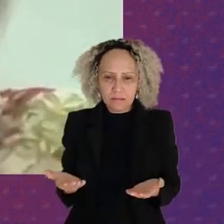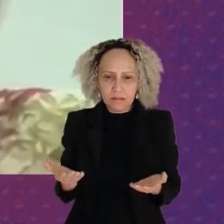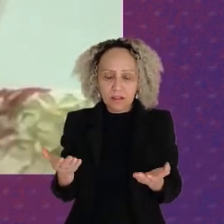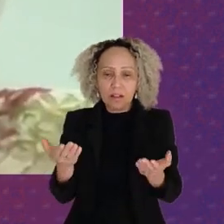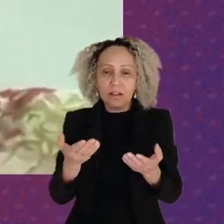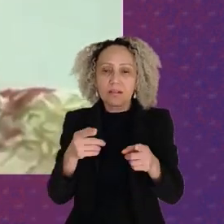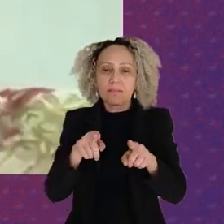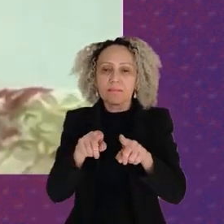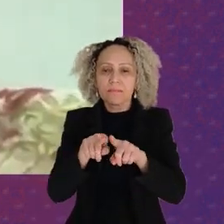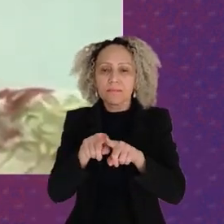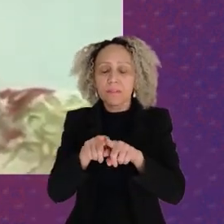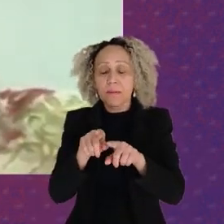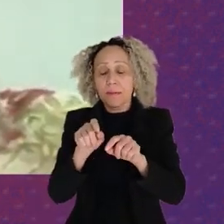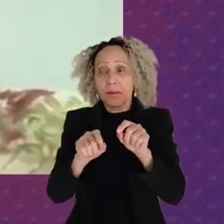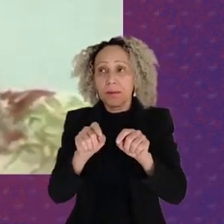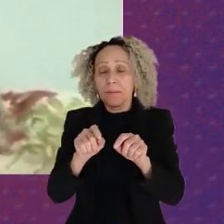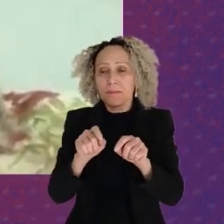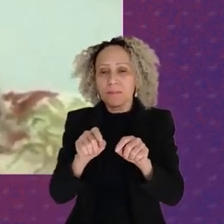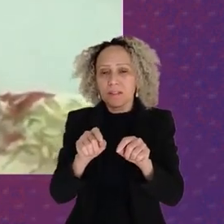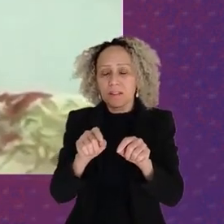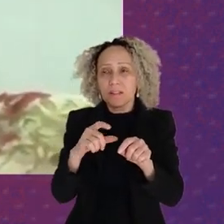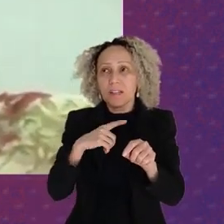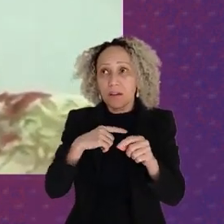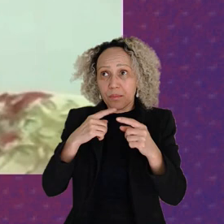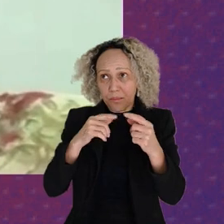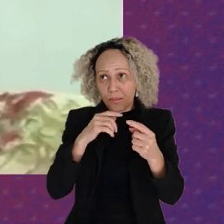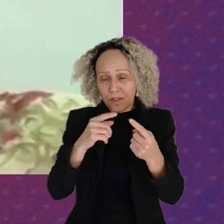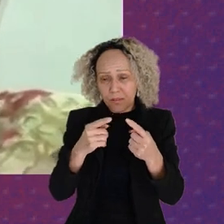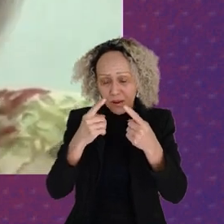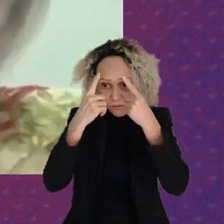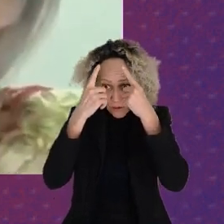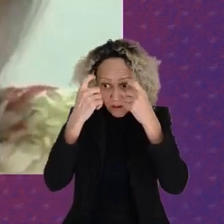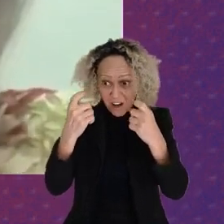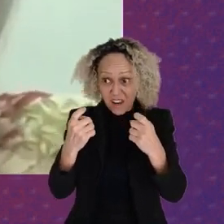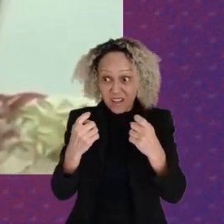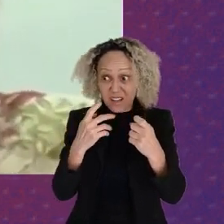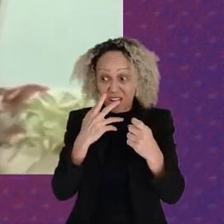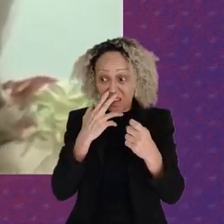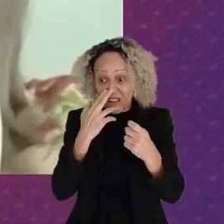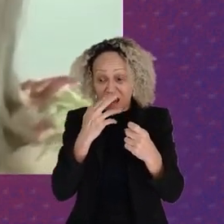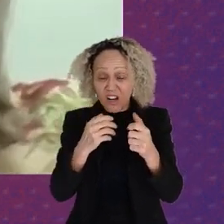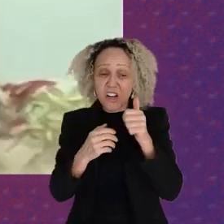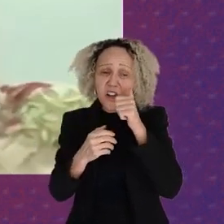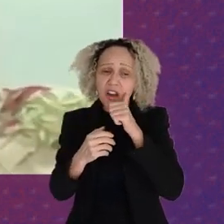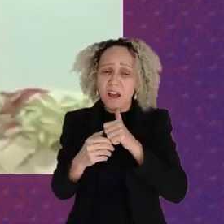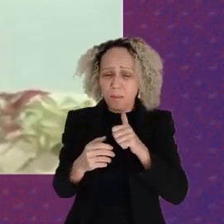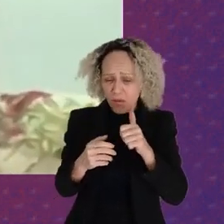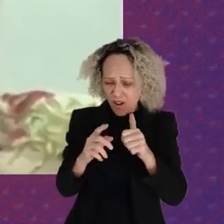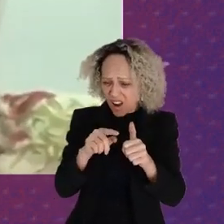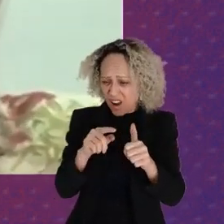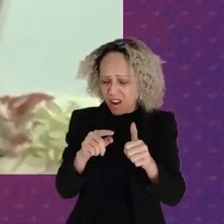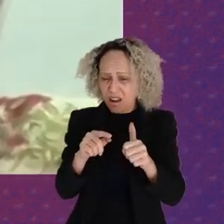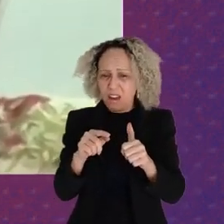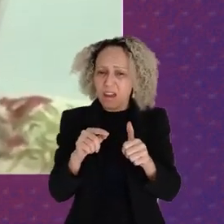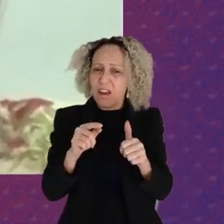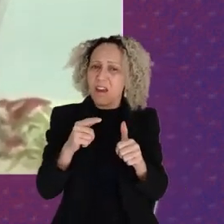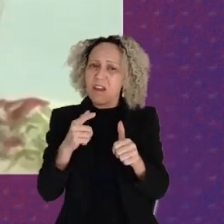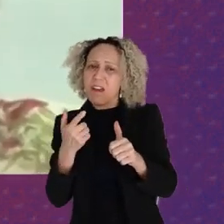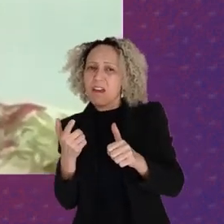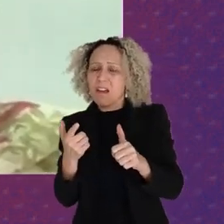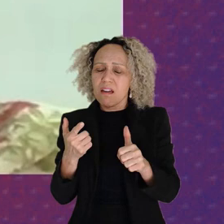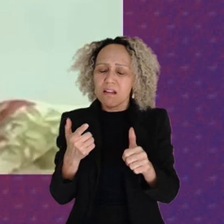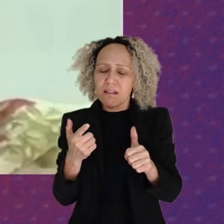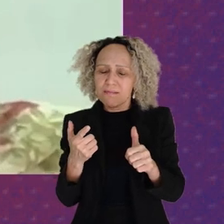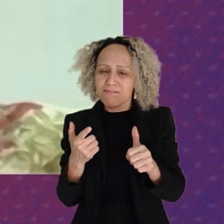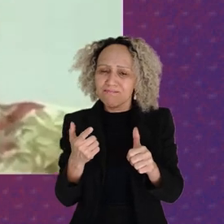E nós temos a violência psicológica como uma violência que não é tão visível, mas